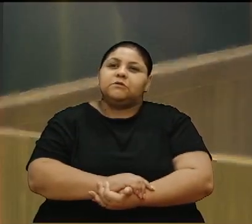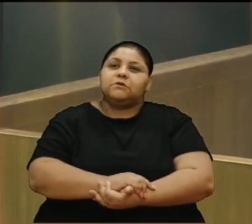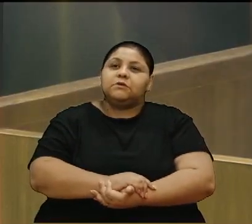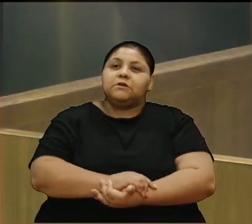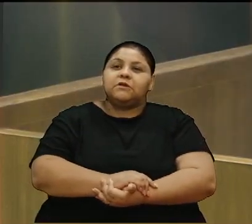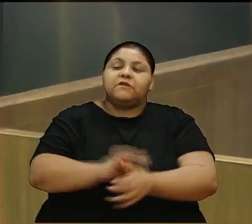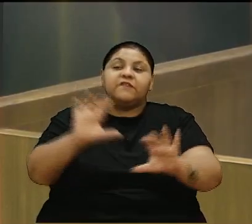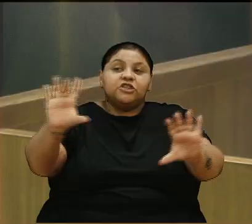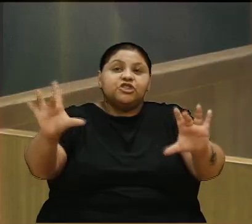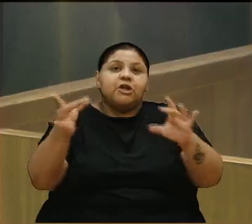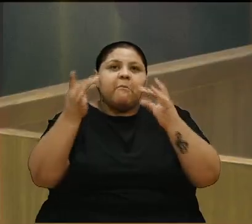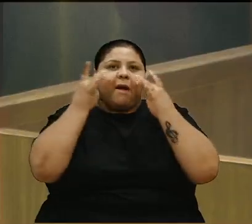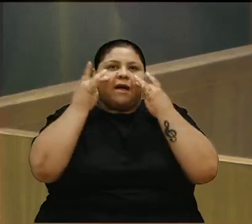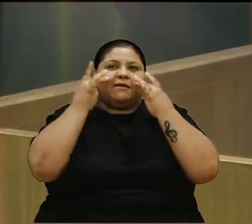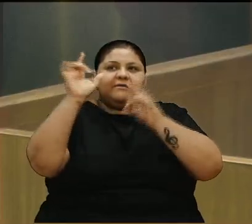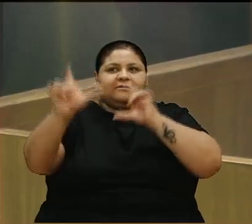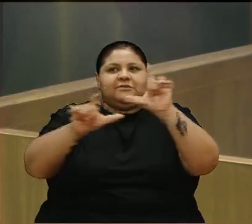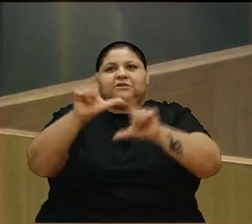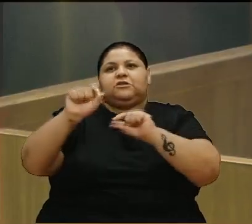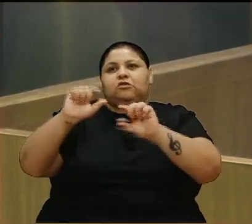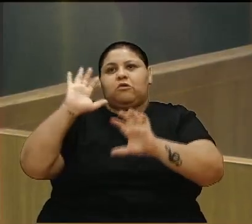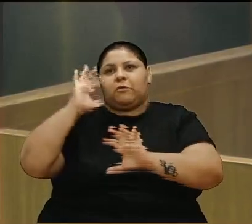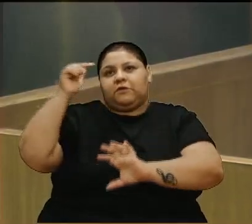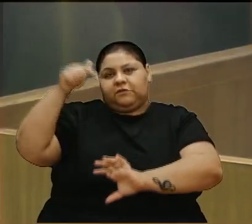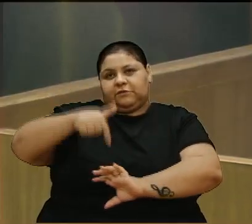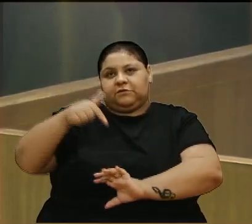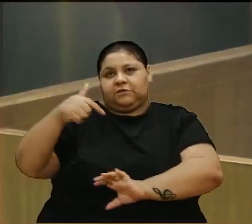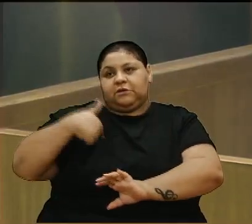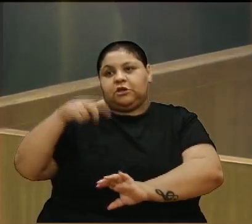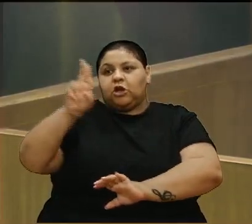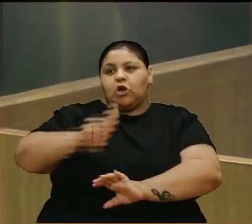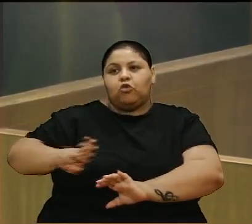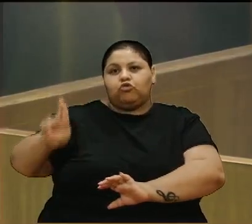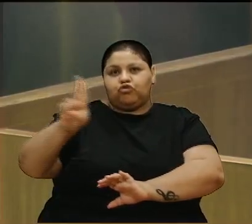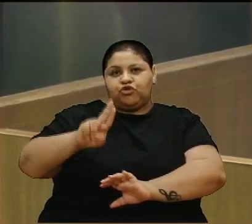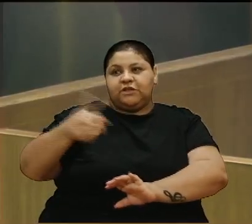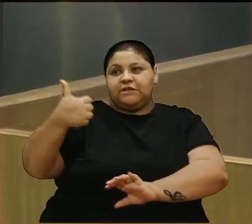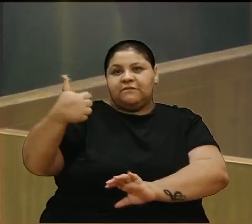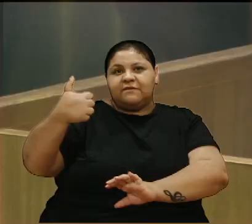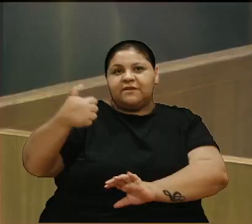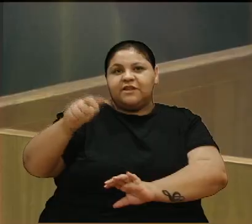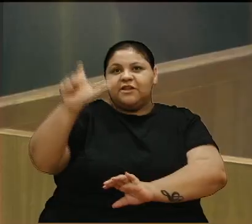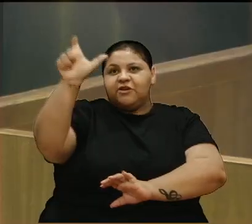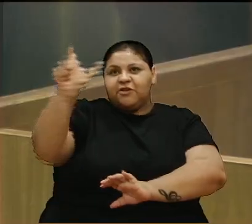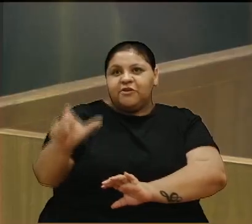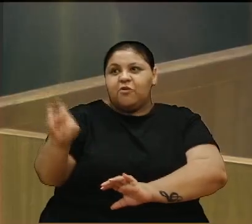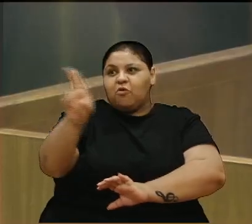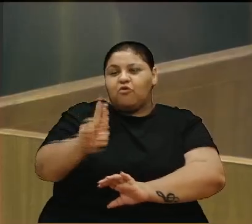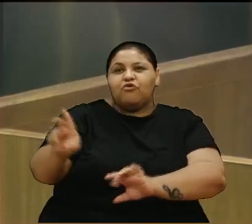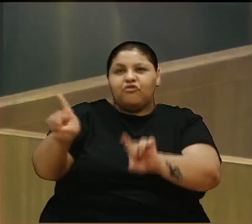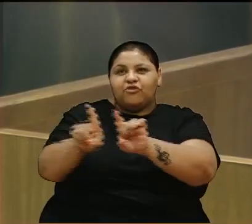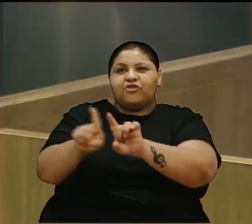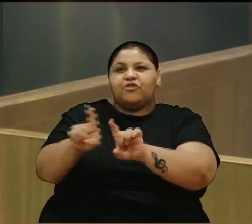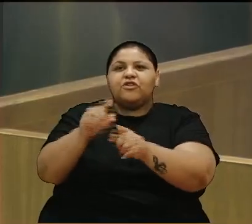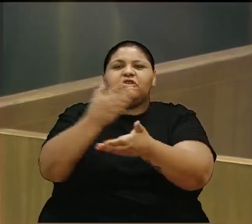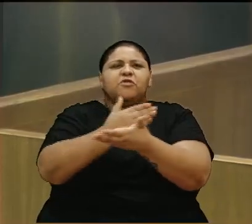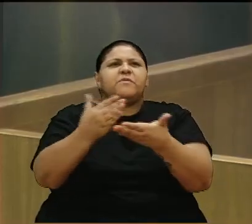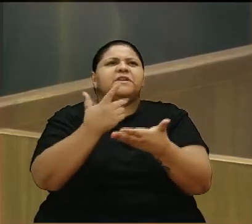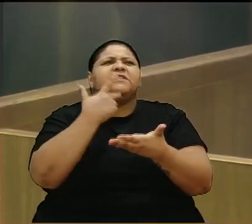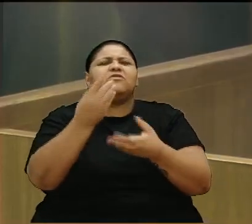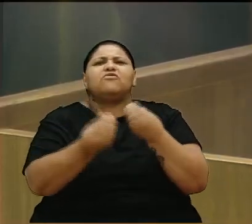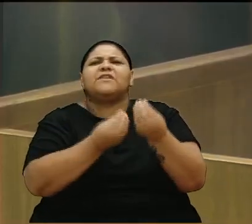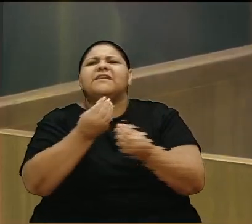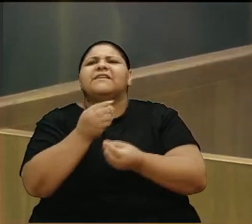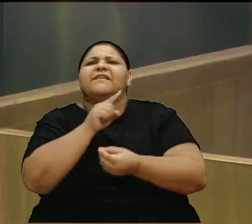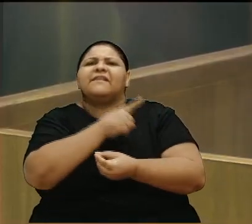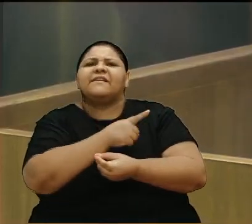atrair a atenção das pessoas, né? Como acontece aqui comigo, quando eu estou usando a minha caneta, e os colegas vereadores também que usam. E aí a gente começa a falar, mas o que é